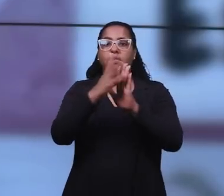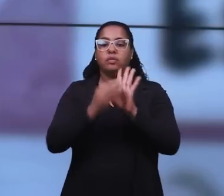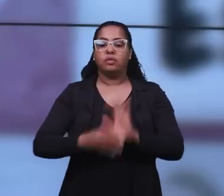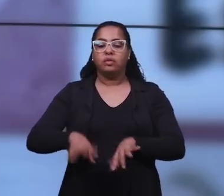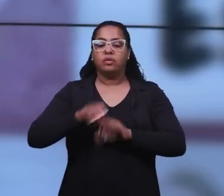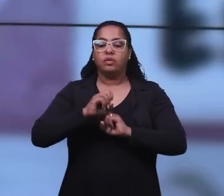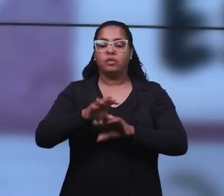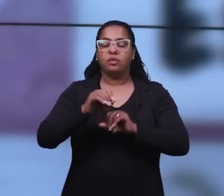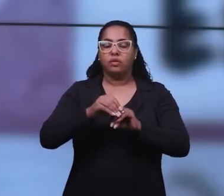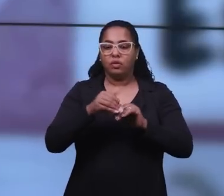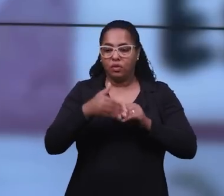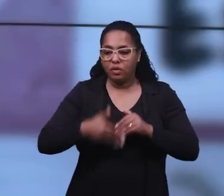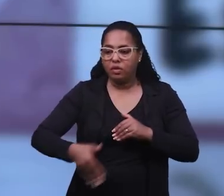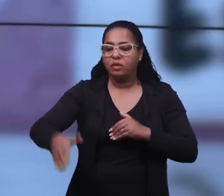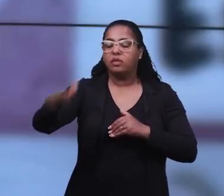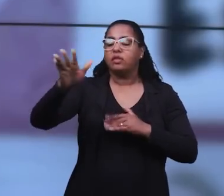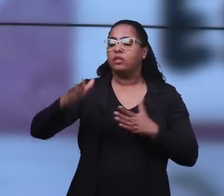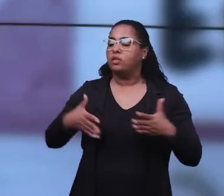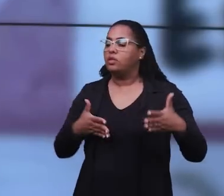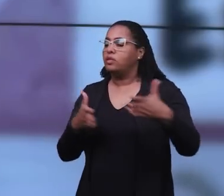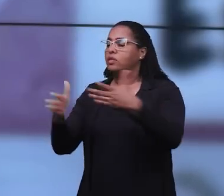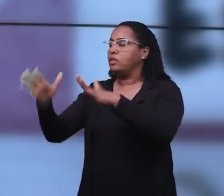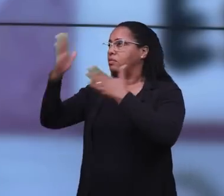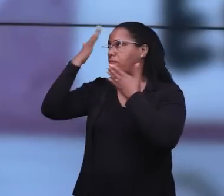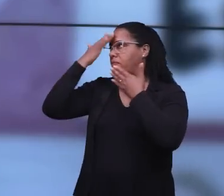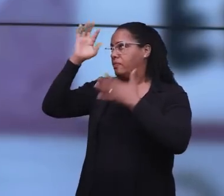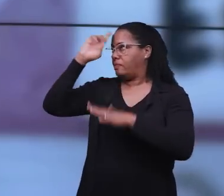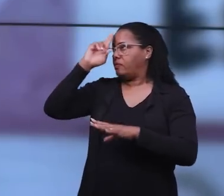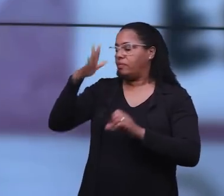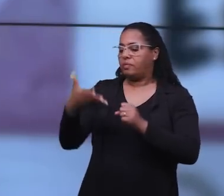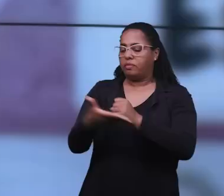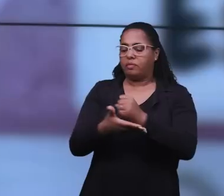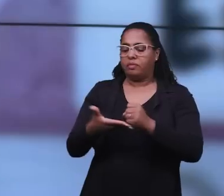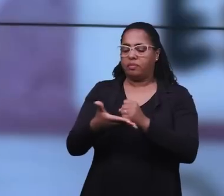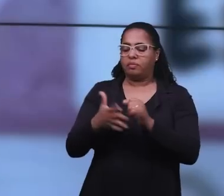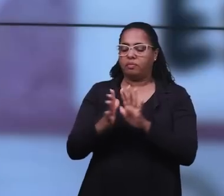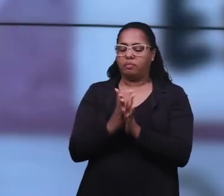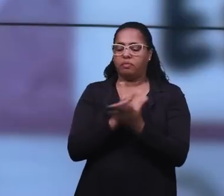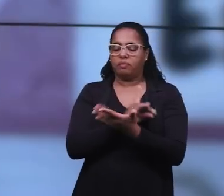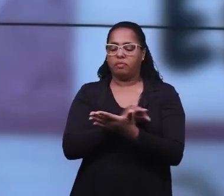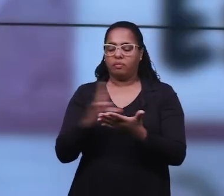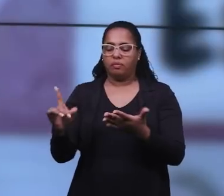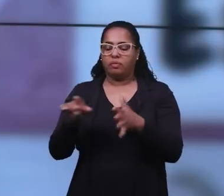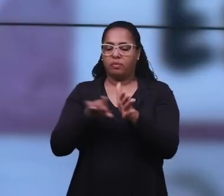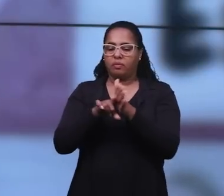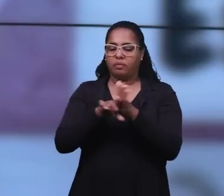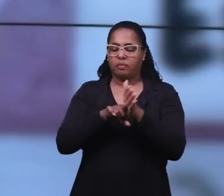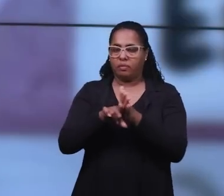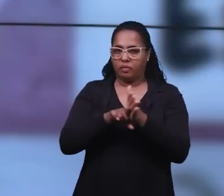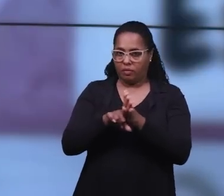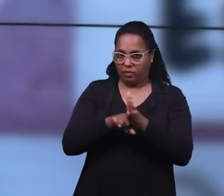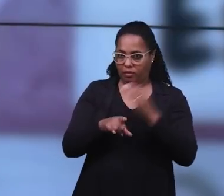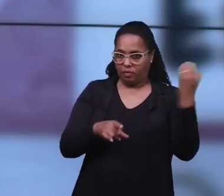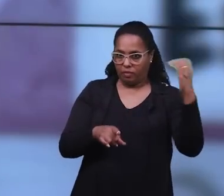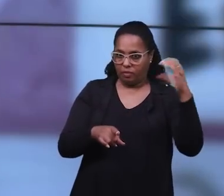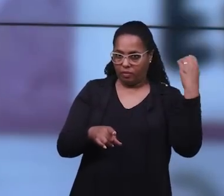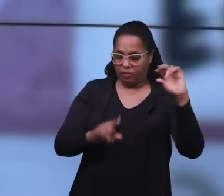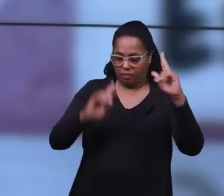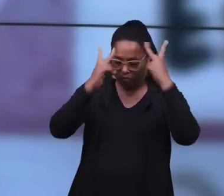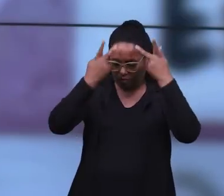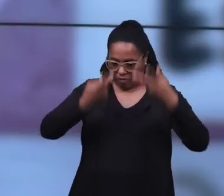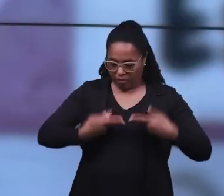ensino diário nesse caminho em gratidão ao Senhor. Com base na palavra e nas pesquisas das ciências